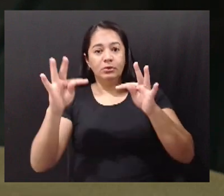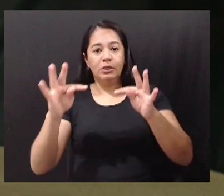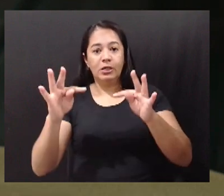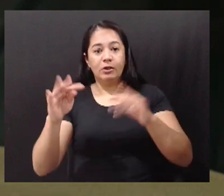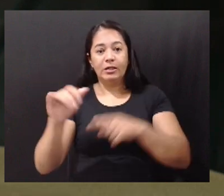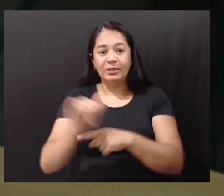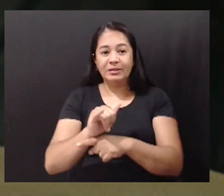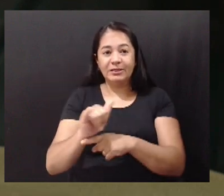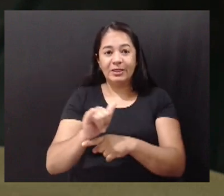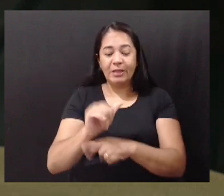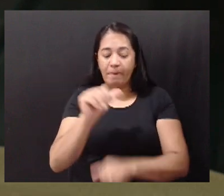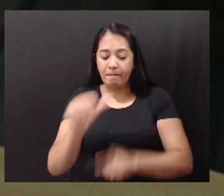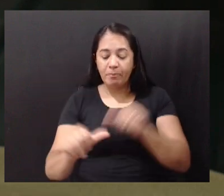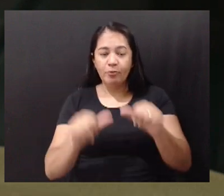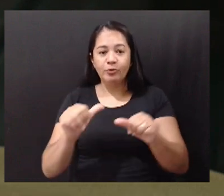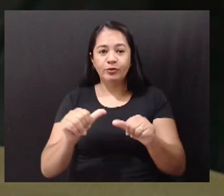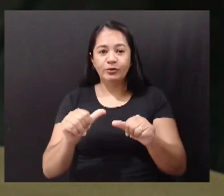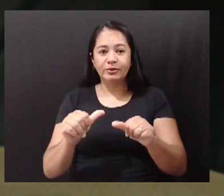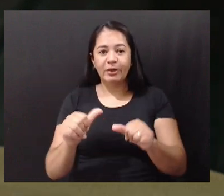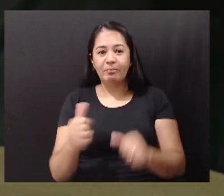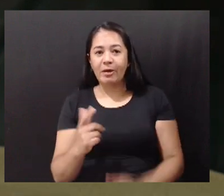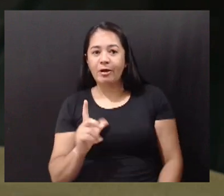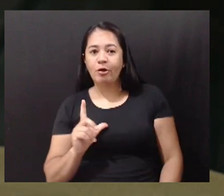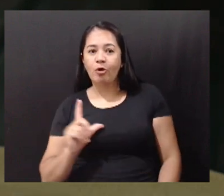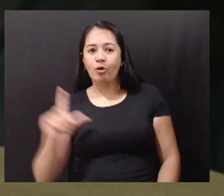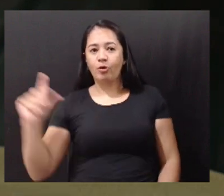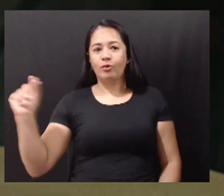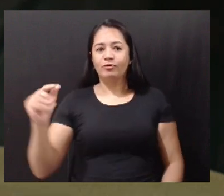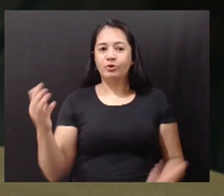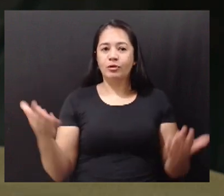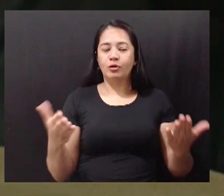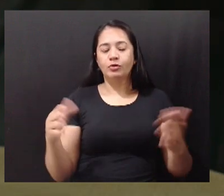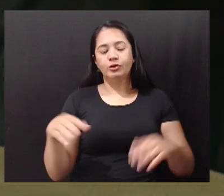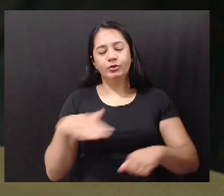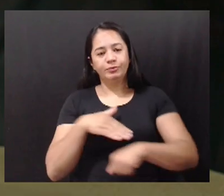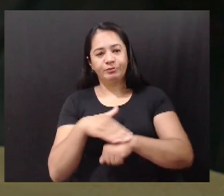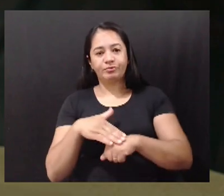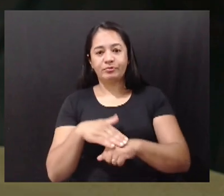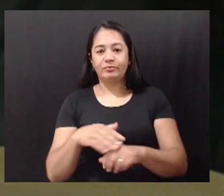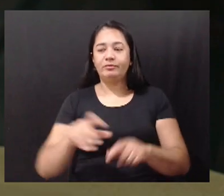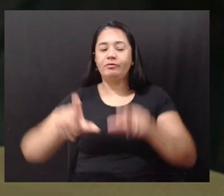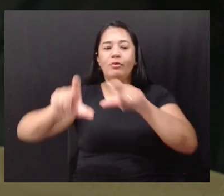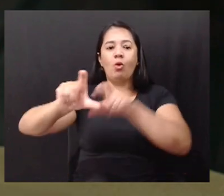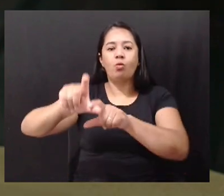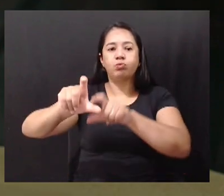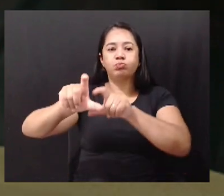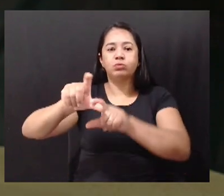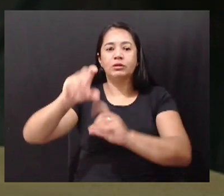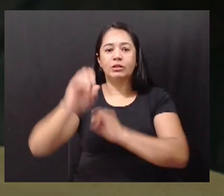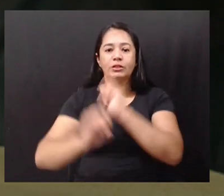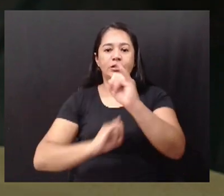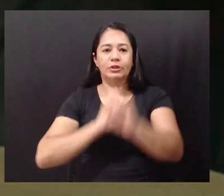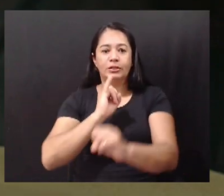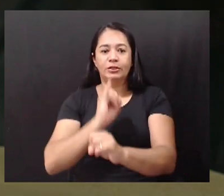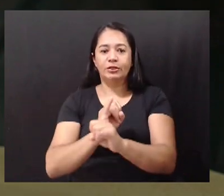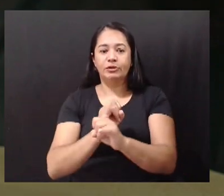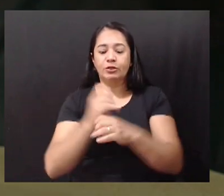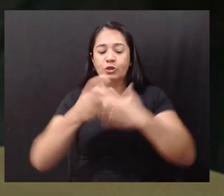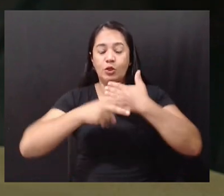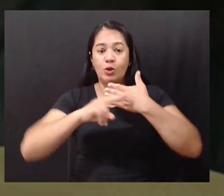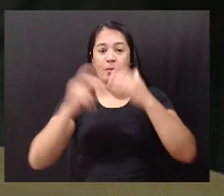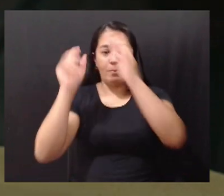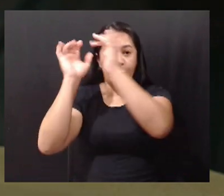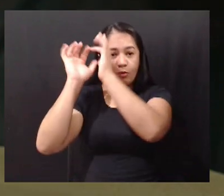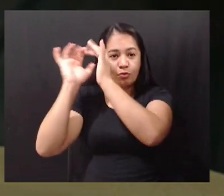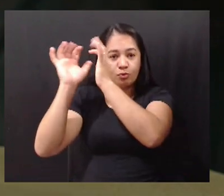fuga? É sobre isso que nós vamos conversar hoje: dependência digital, seus impactos no cérebro, nas emoções,